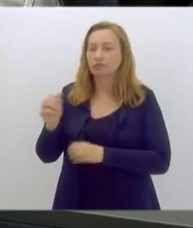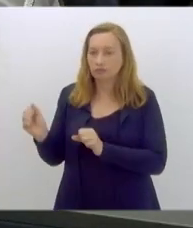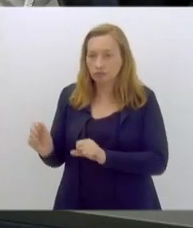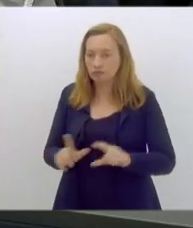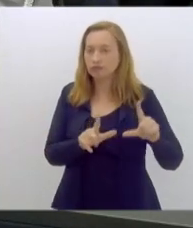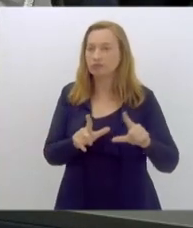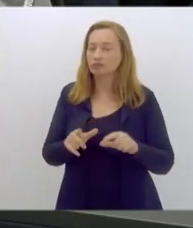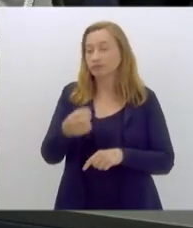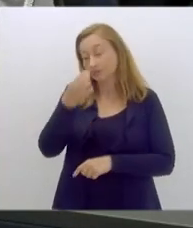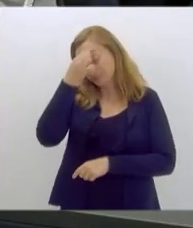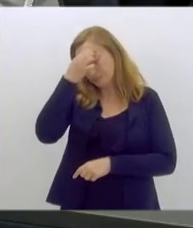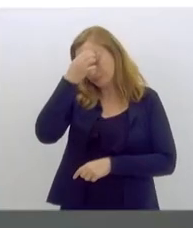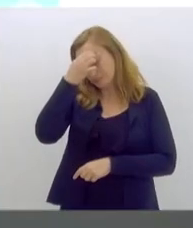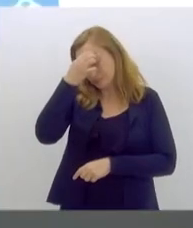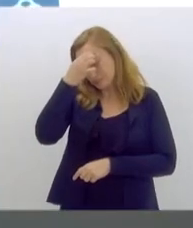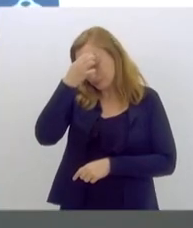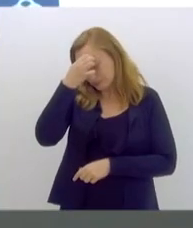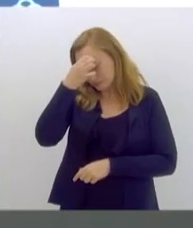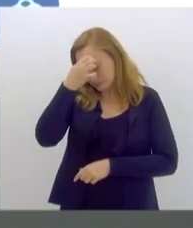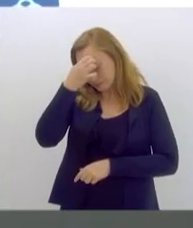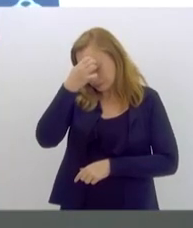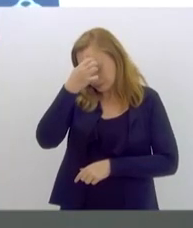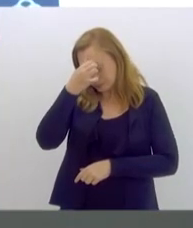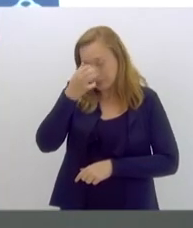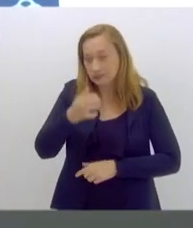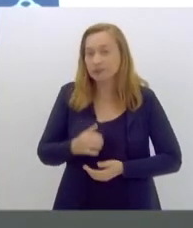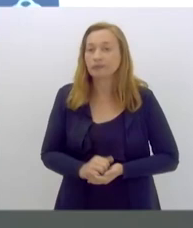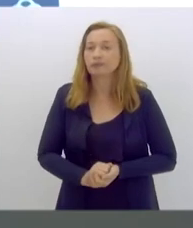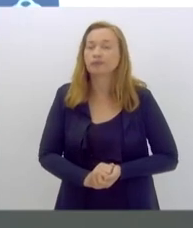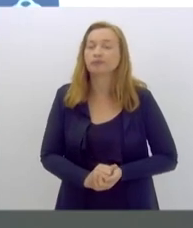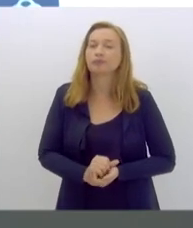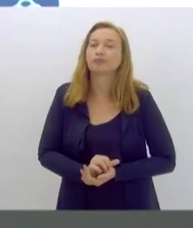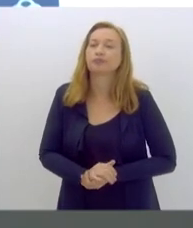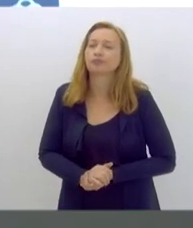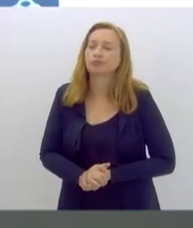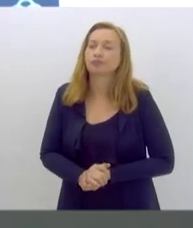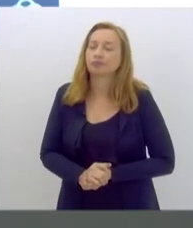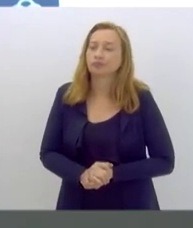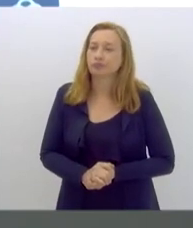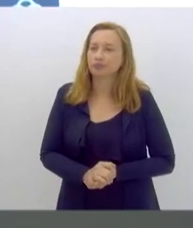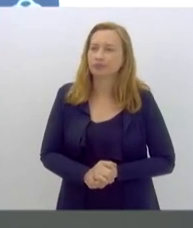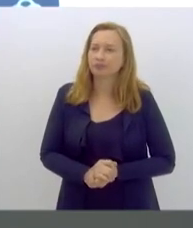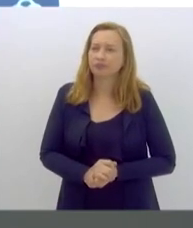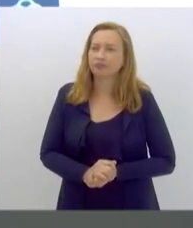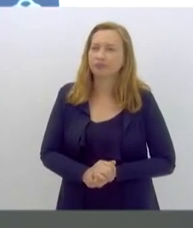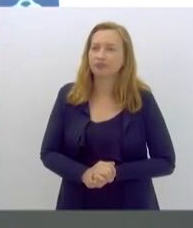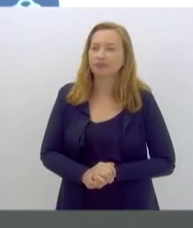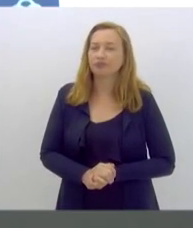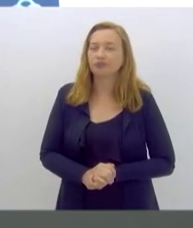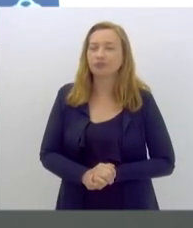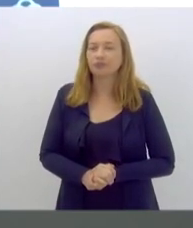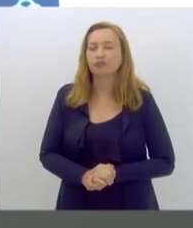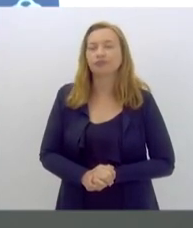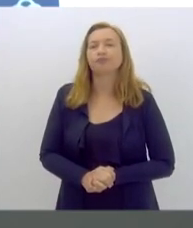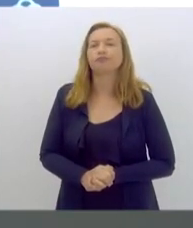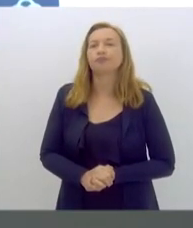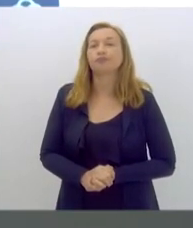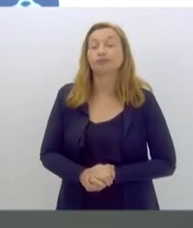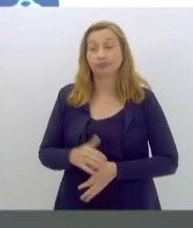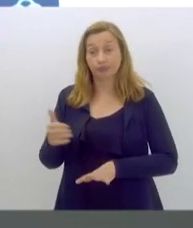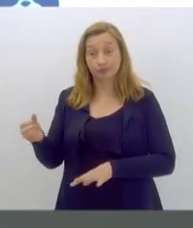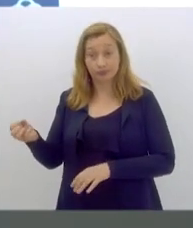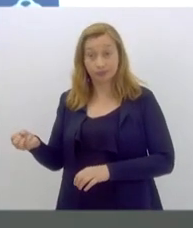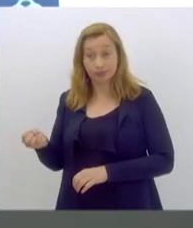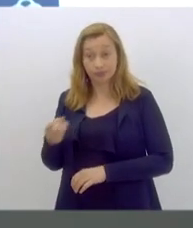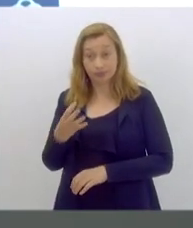por favor E aí nós trazemos é uma novidade é a primeira vez que